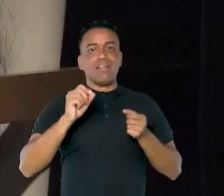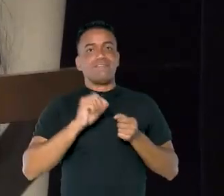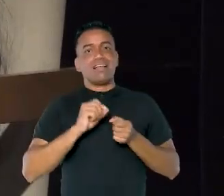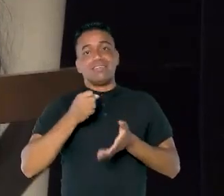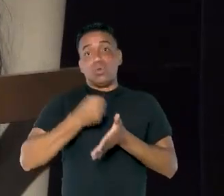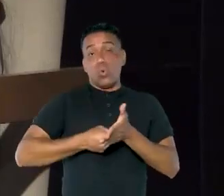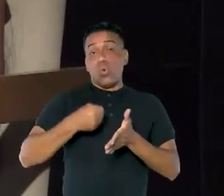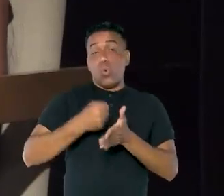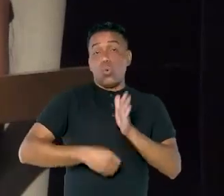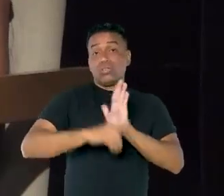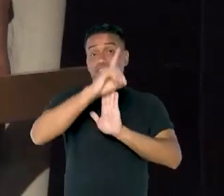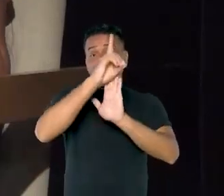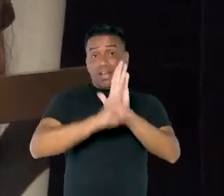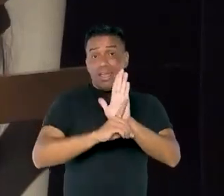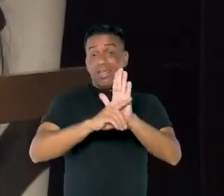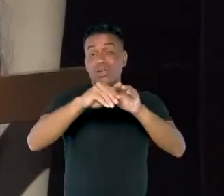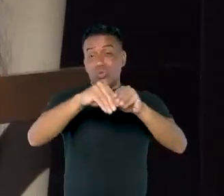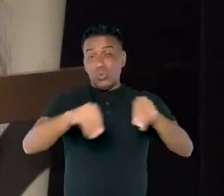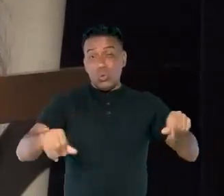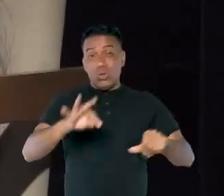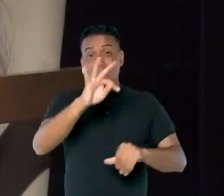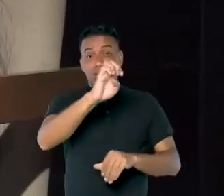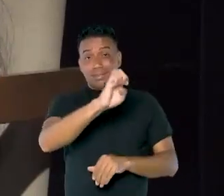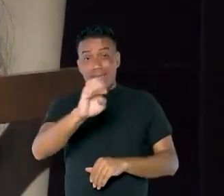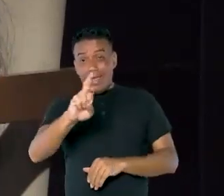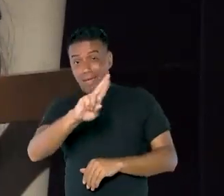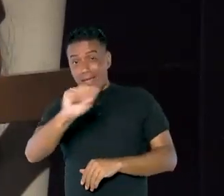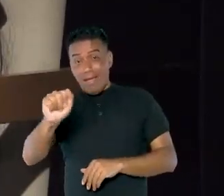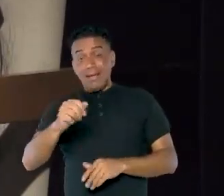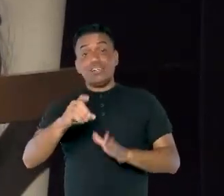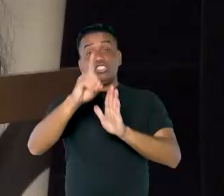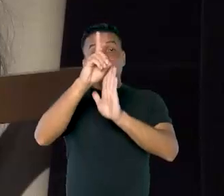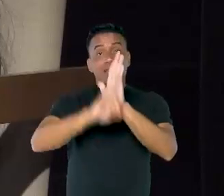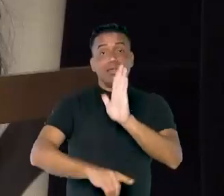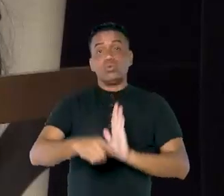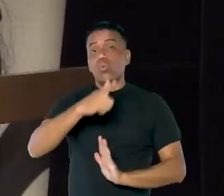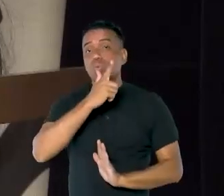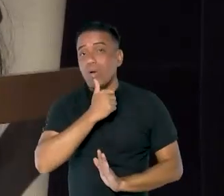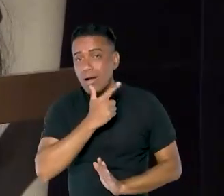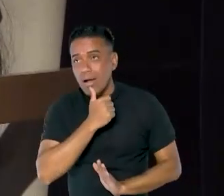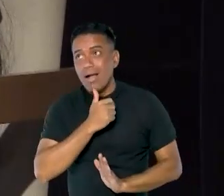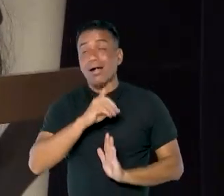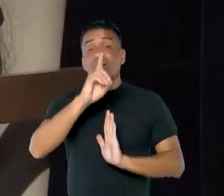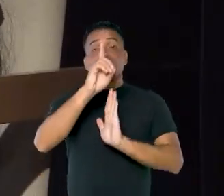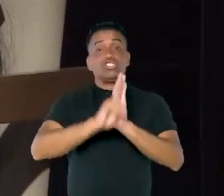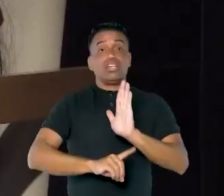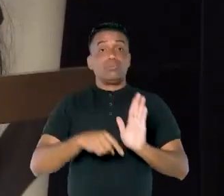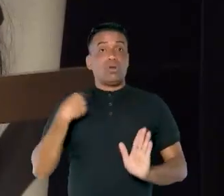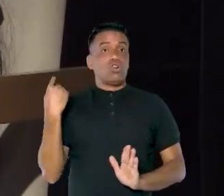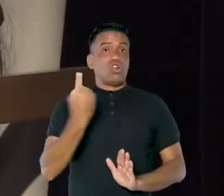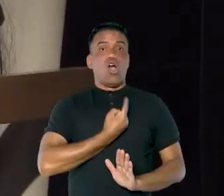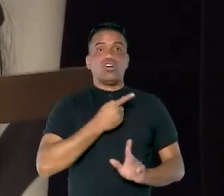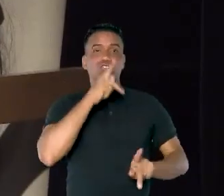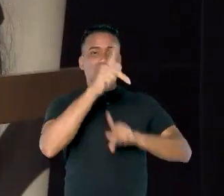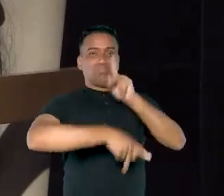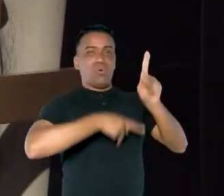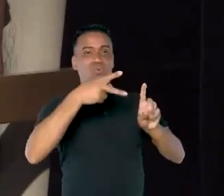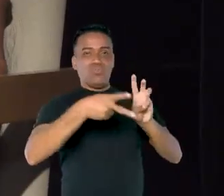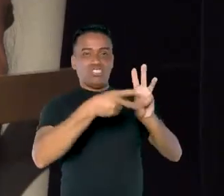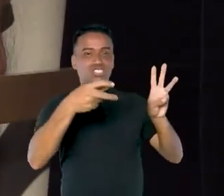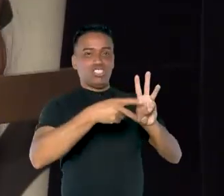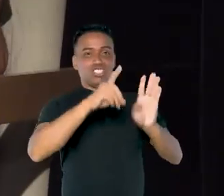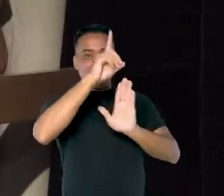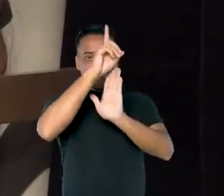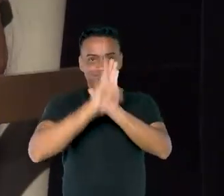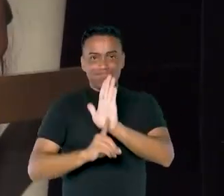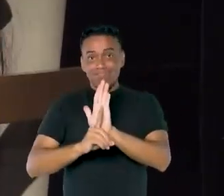né, a luta pelo direito da terra, a luta pelo direito da água, a luta pelo nosso direito como povos indígenas,